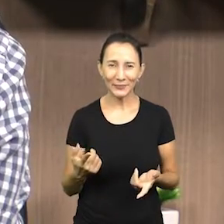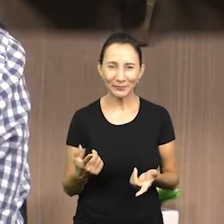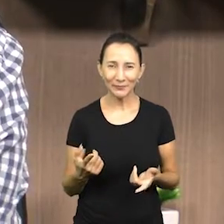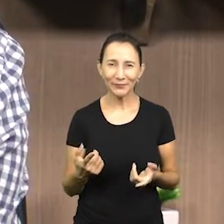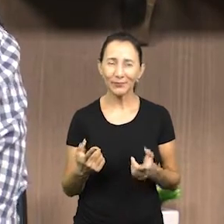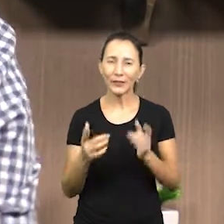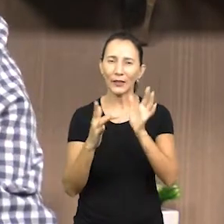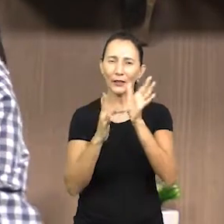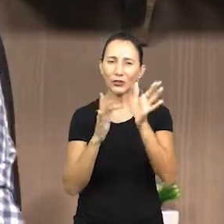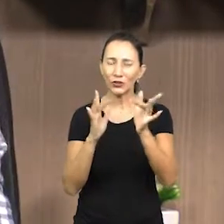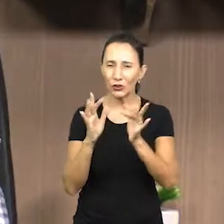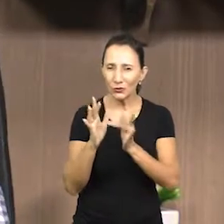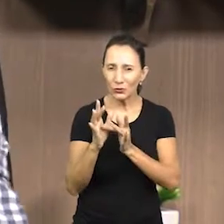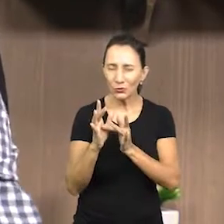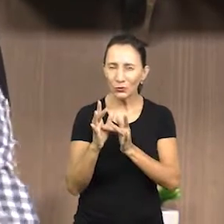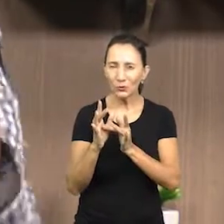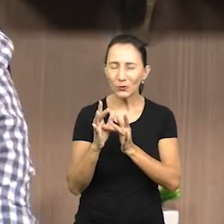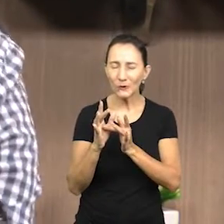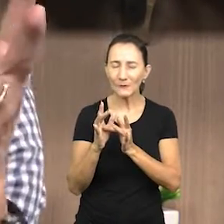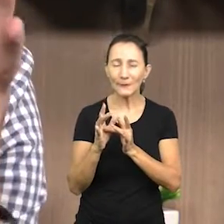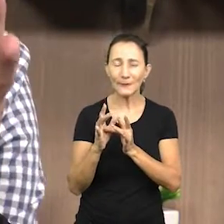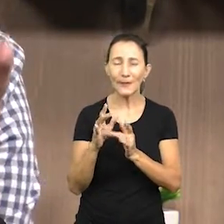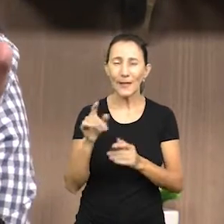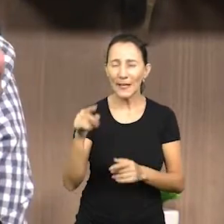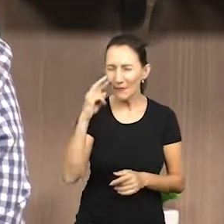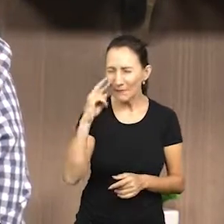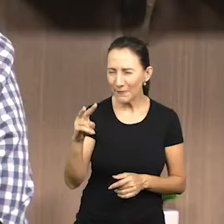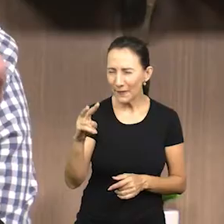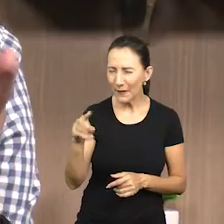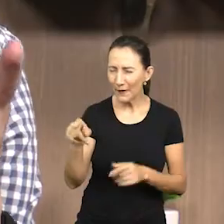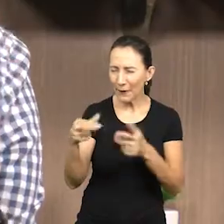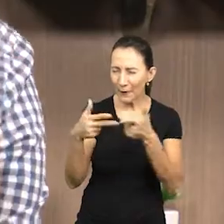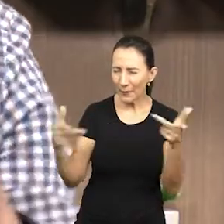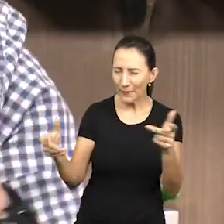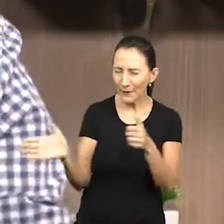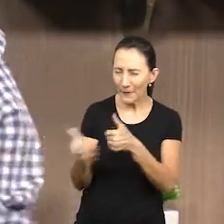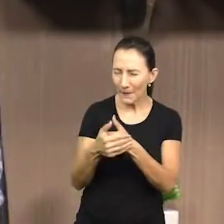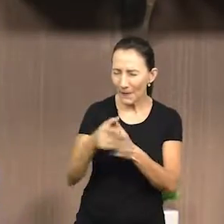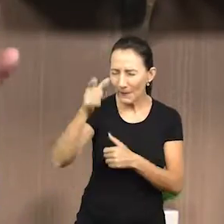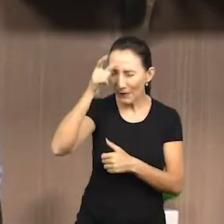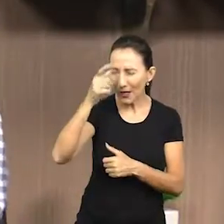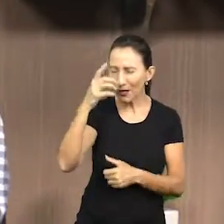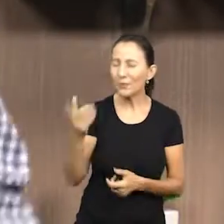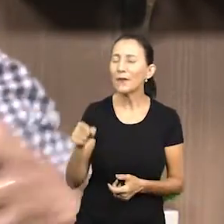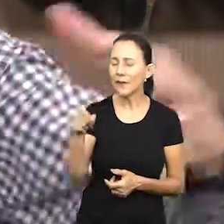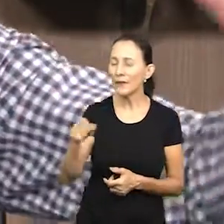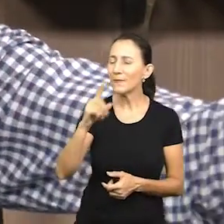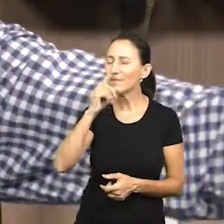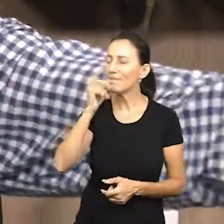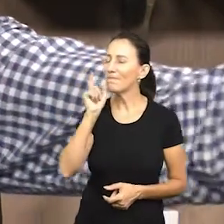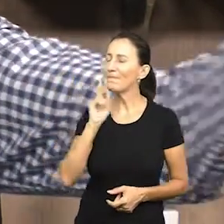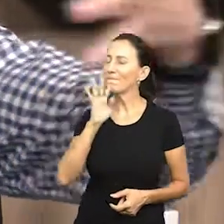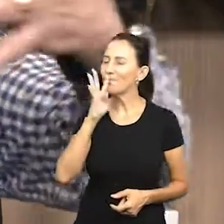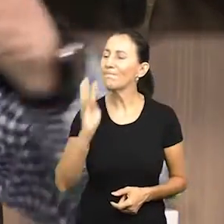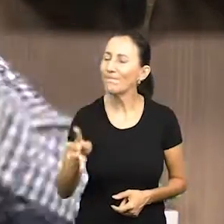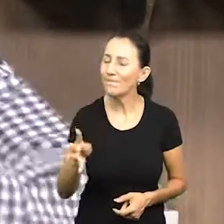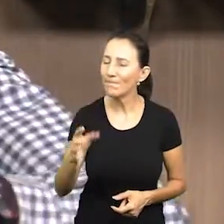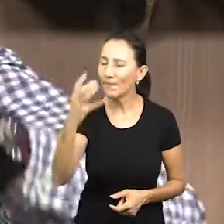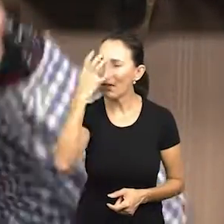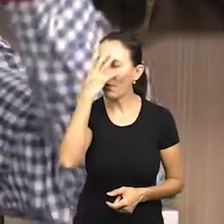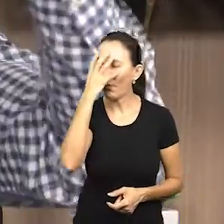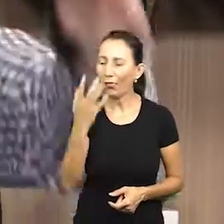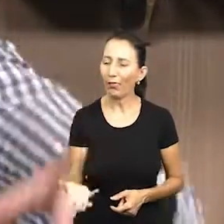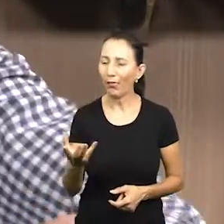ele acusou o diabo, ele desmascarava o diabo. Mas se eu quiser ser o cara legal, eu vou ficar com meus amigos